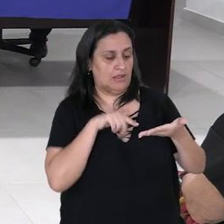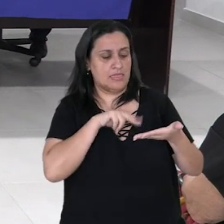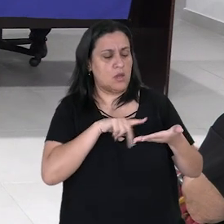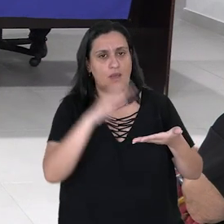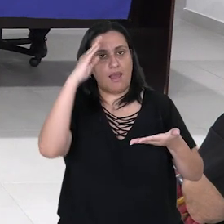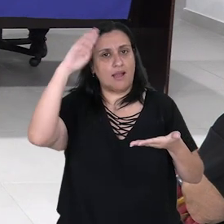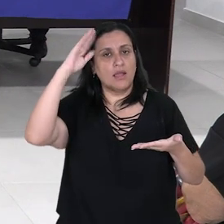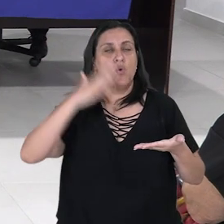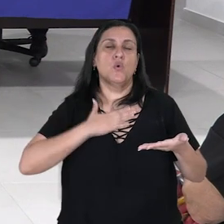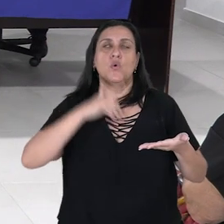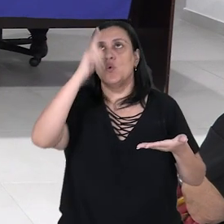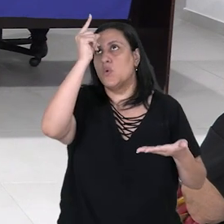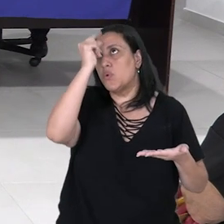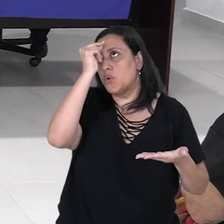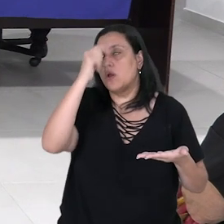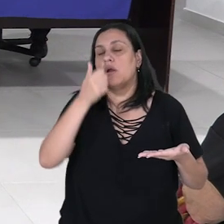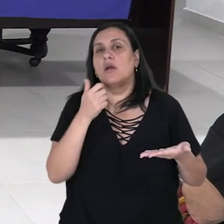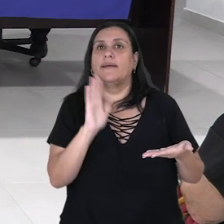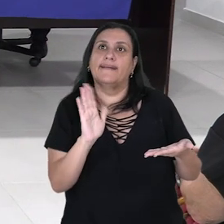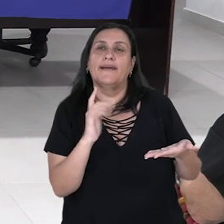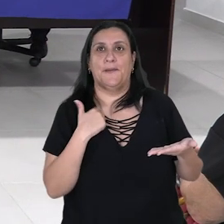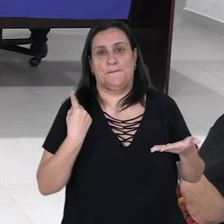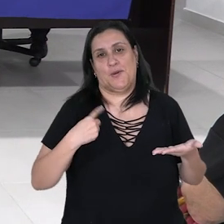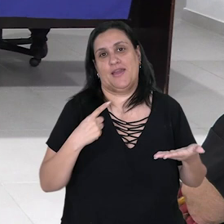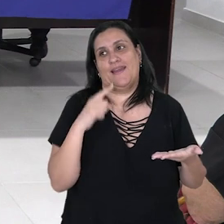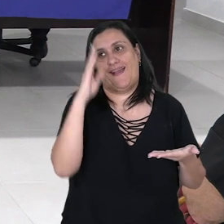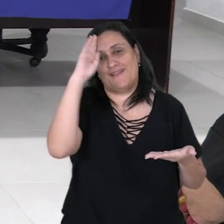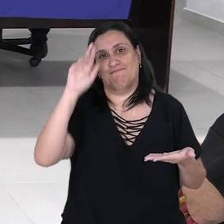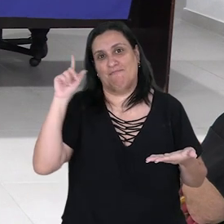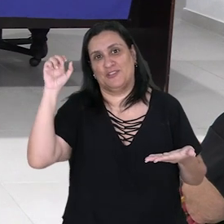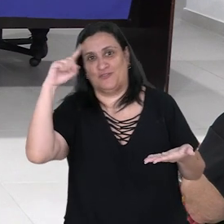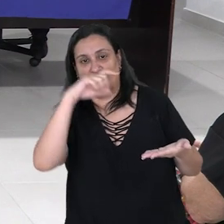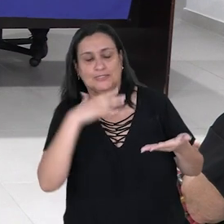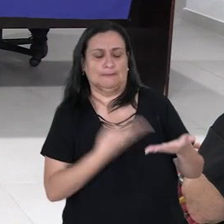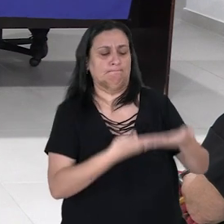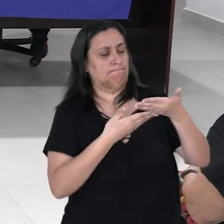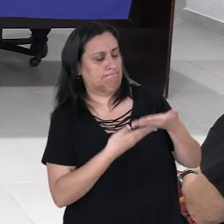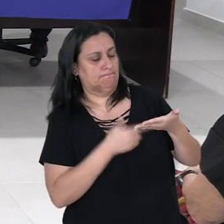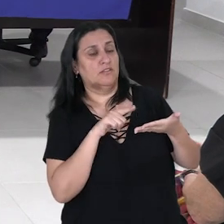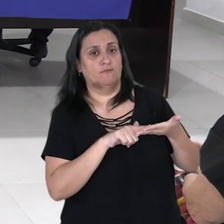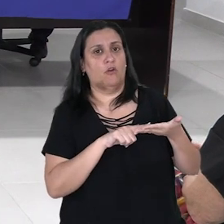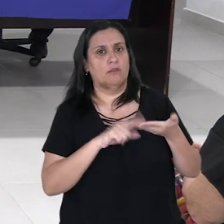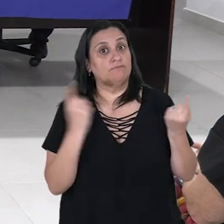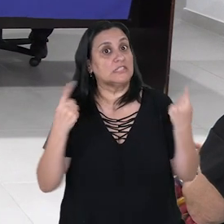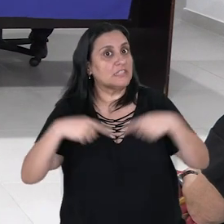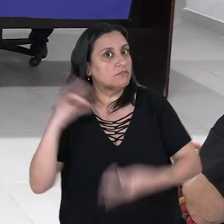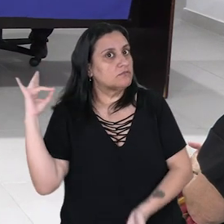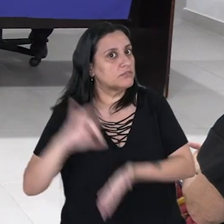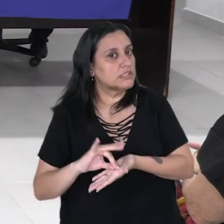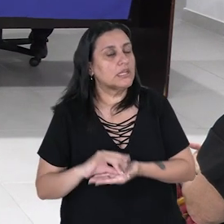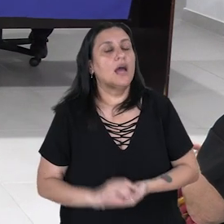não era um material acadêmico, vamos dizer assim, né? Então, foi um desafio tanto,